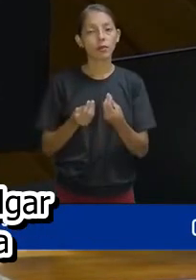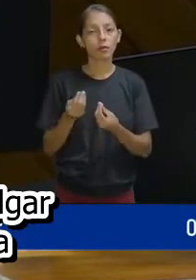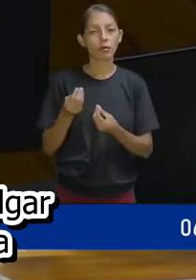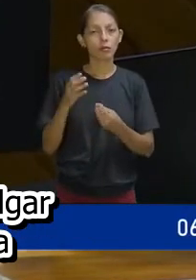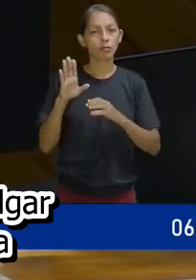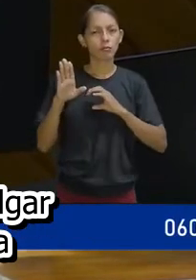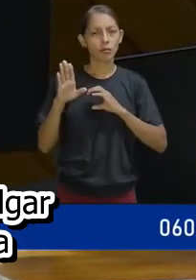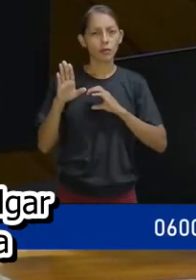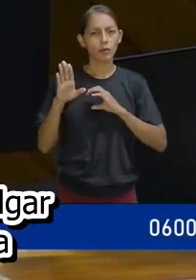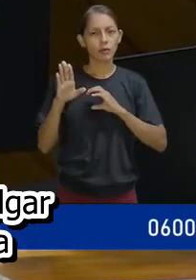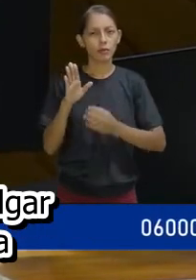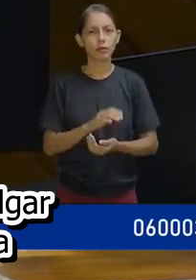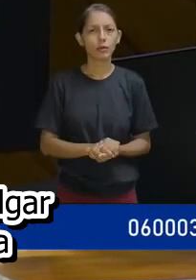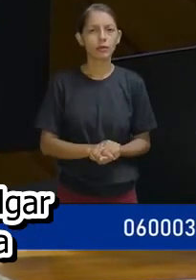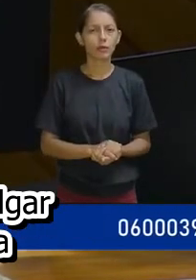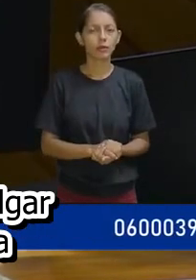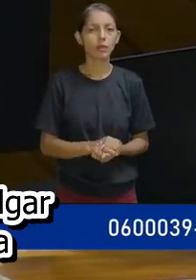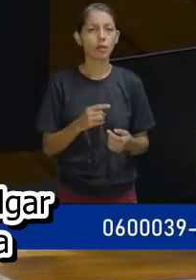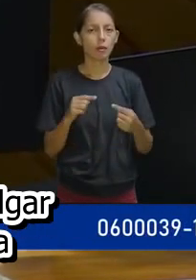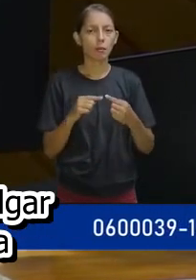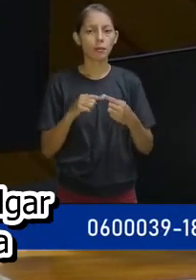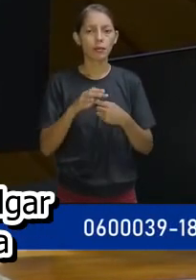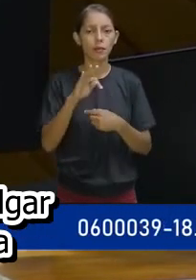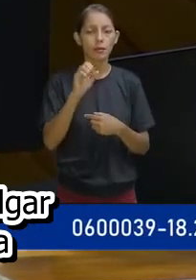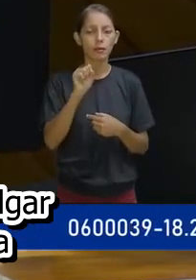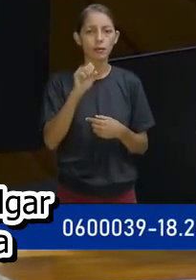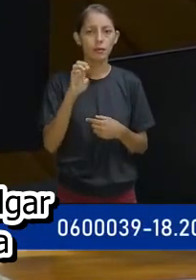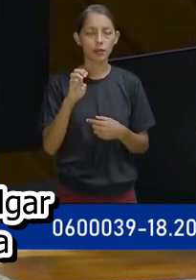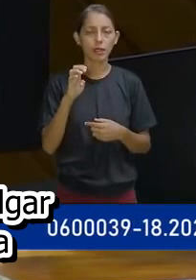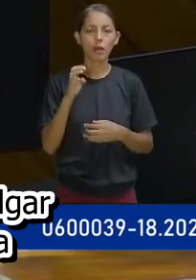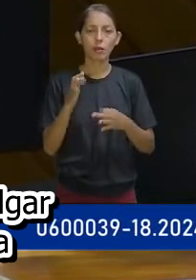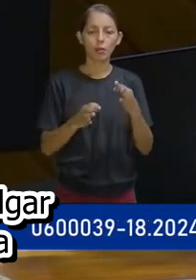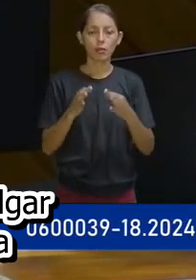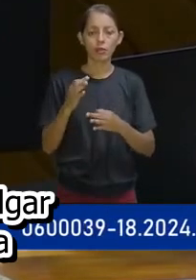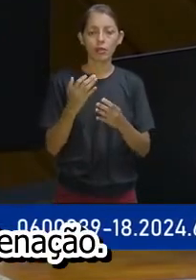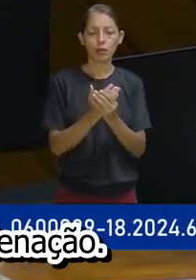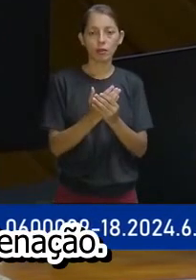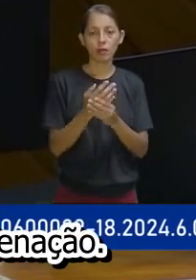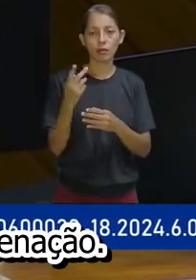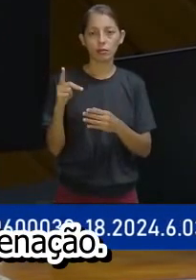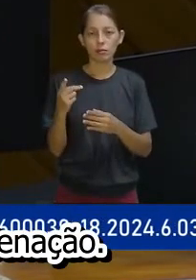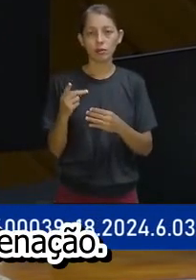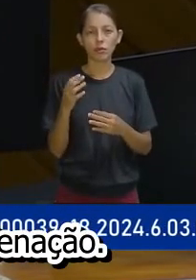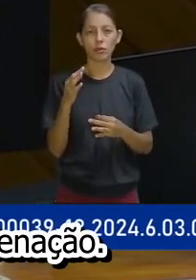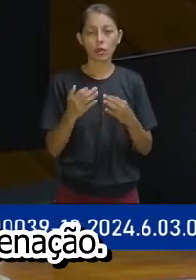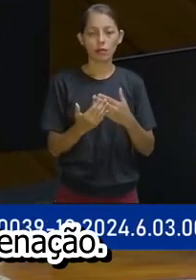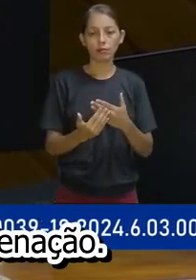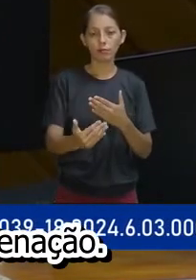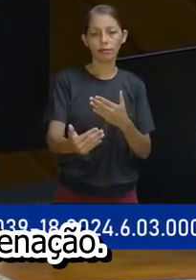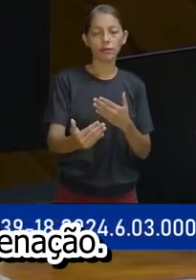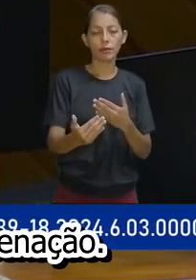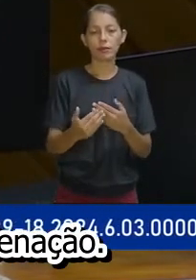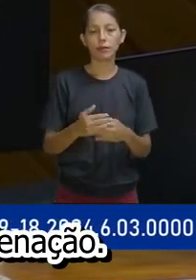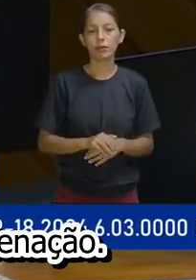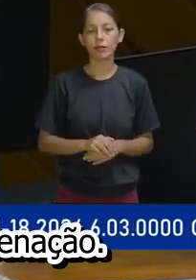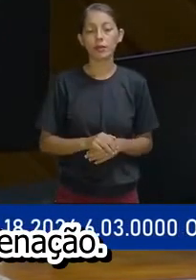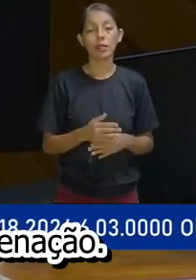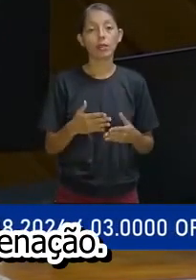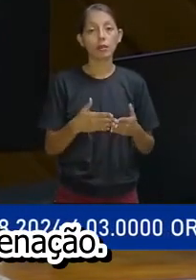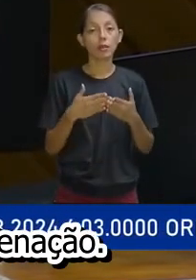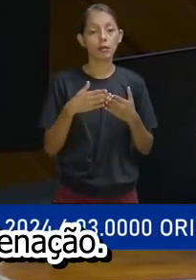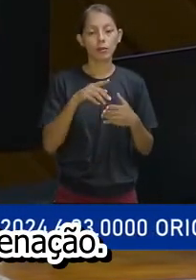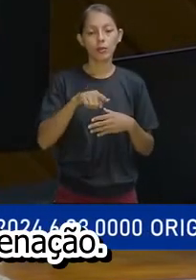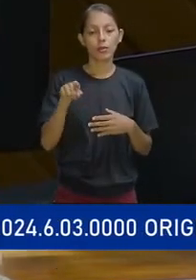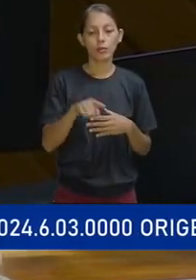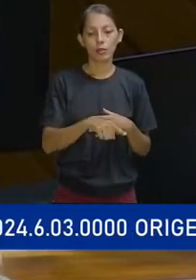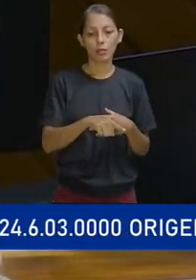competência exclusiva ao TSE para processar e julgar a ação rescisória eleitoral, além do provimento da demanda para anular o acordo que resultou